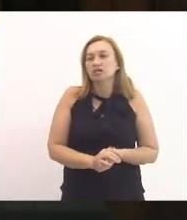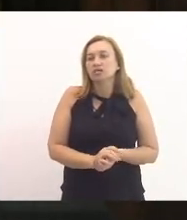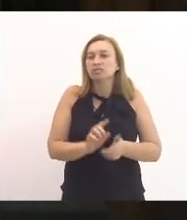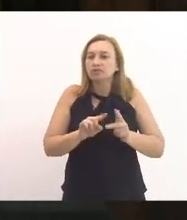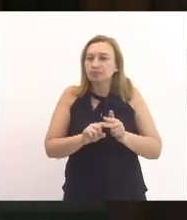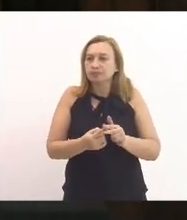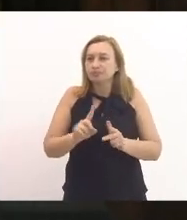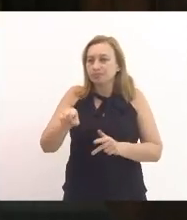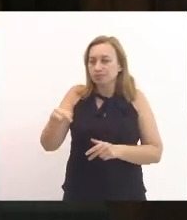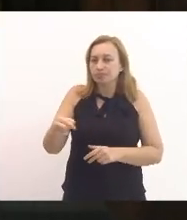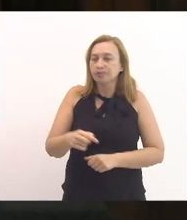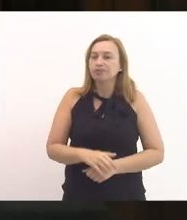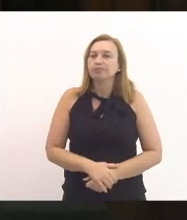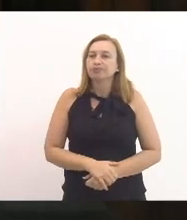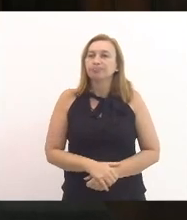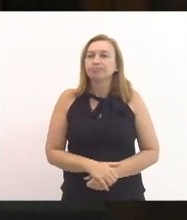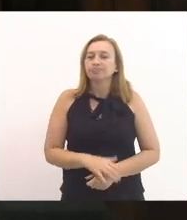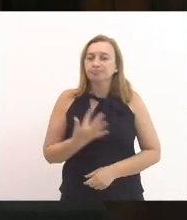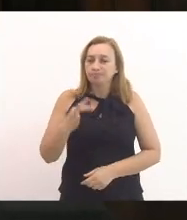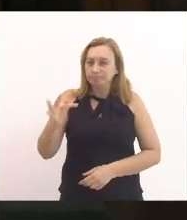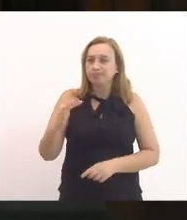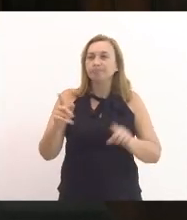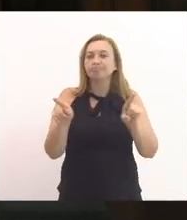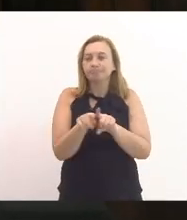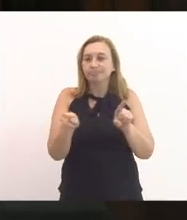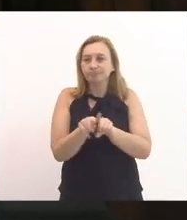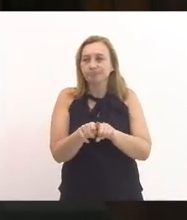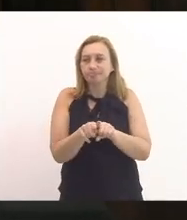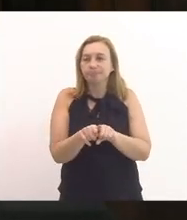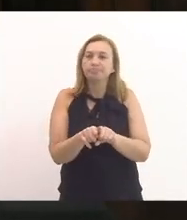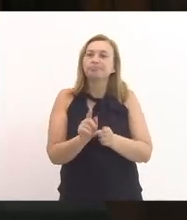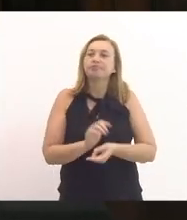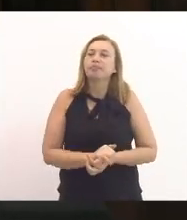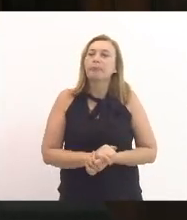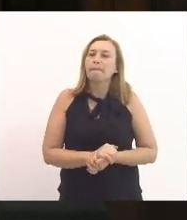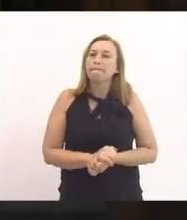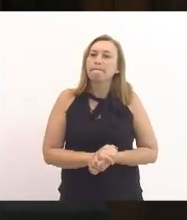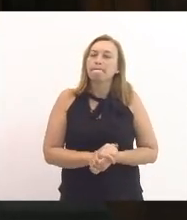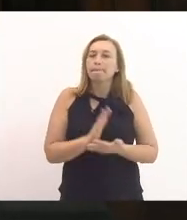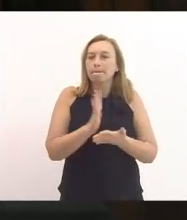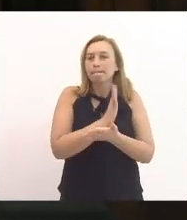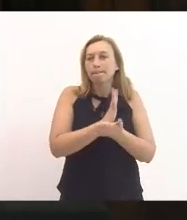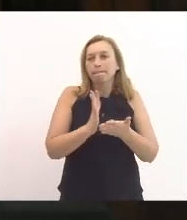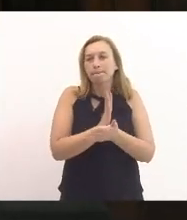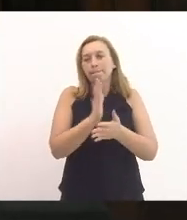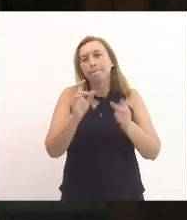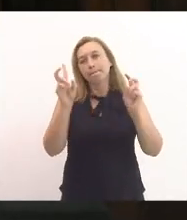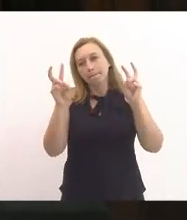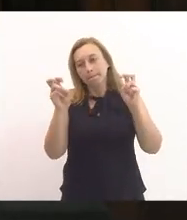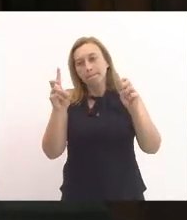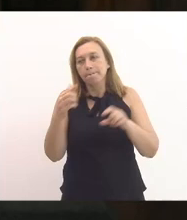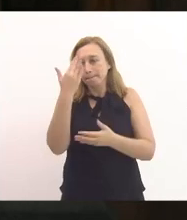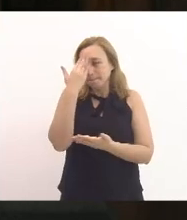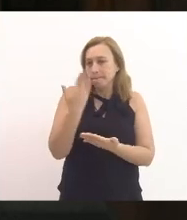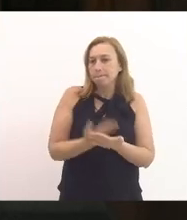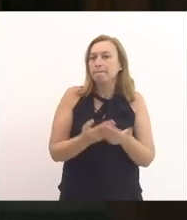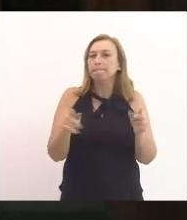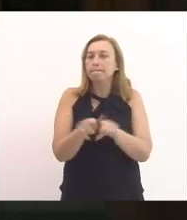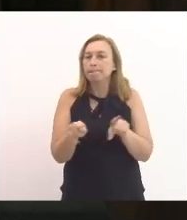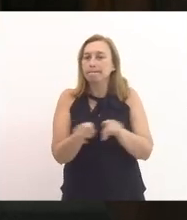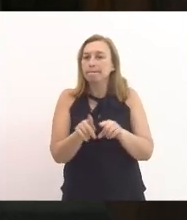correcional tá você bem breve também em demais demais questões acredito também que seja